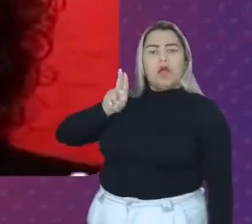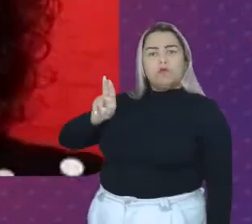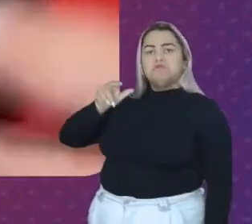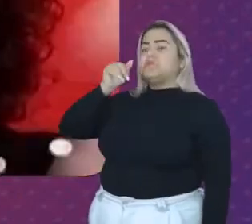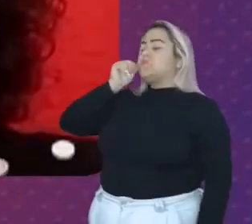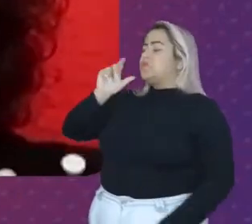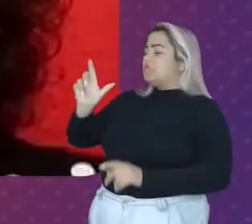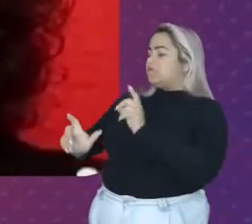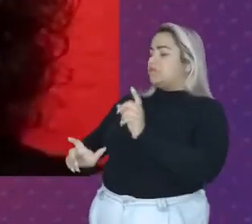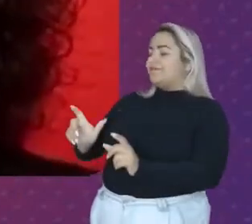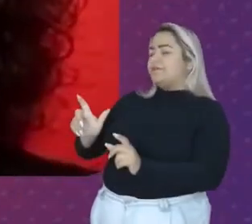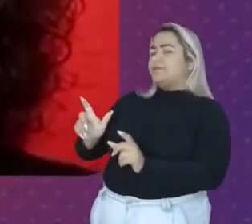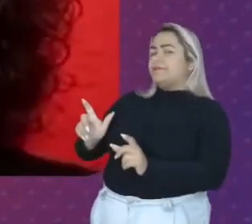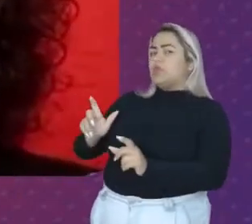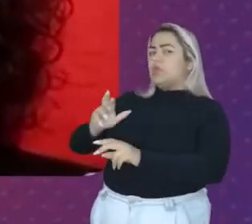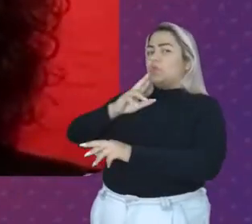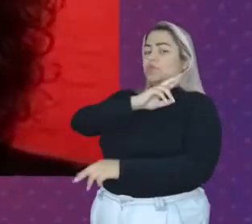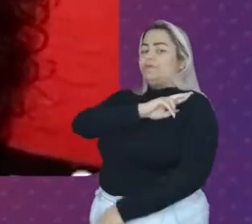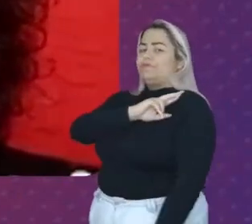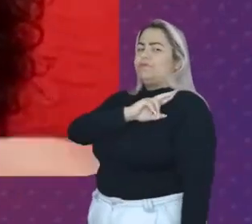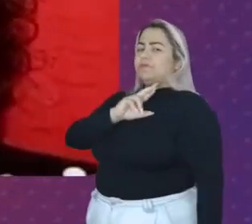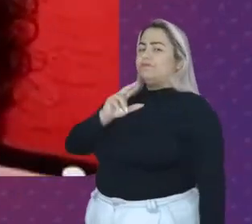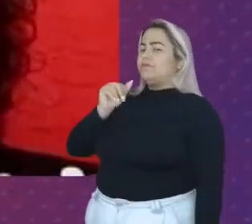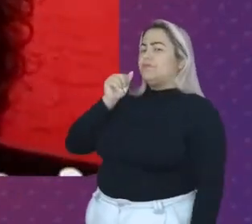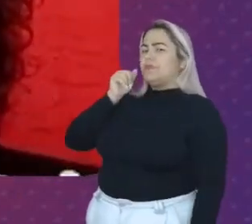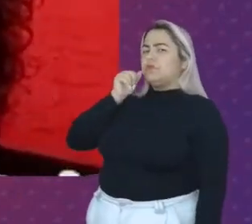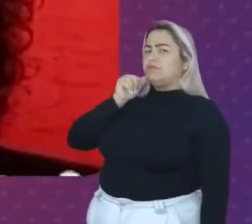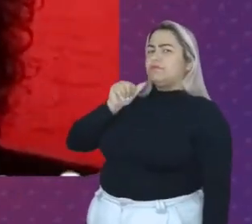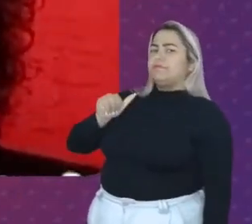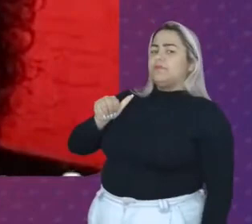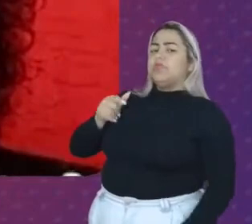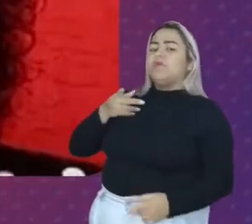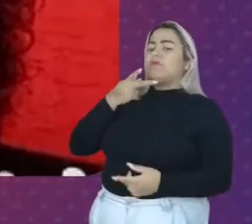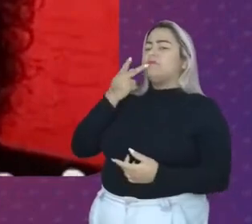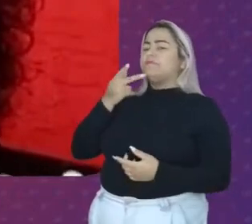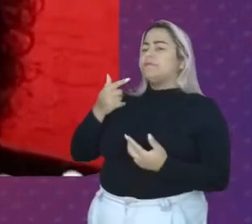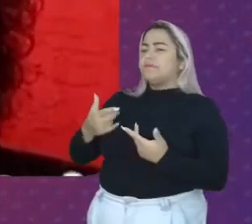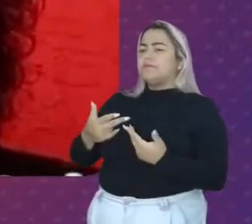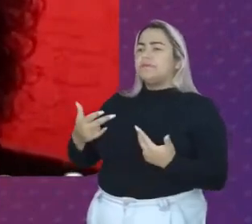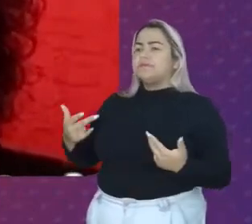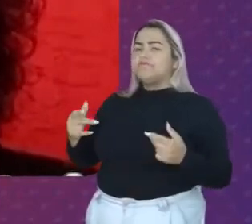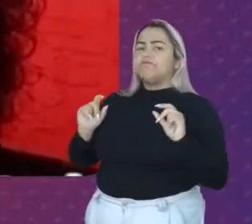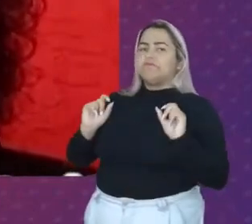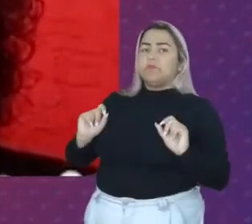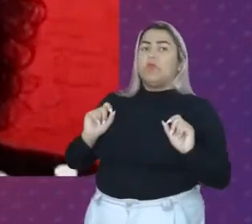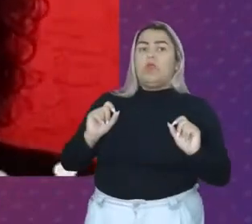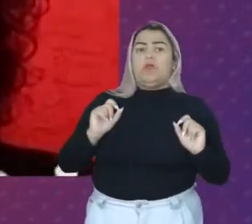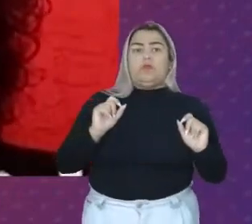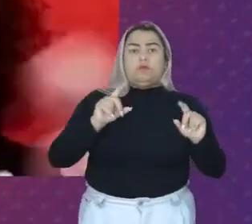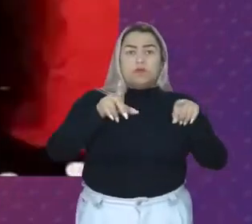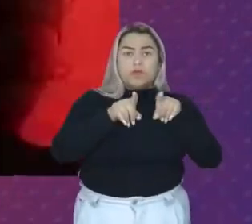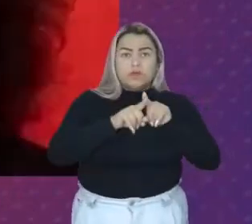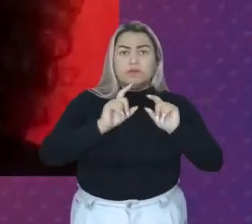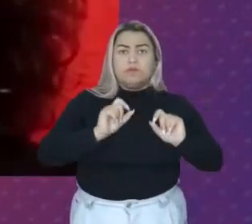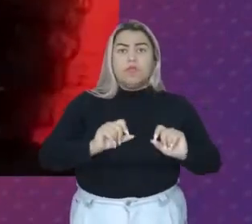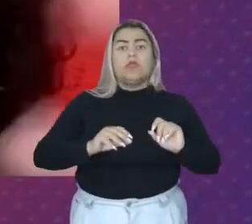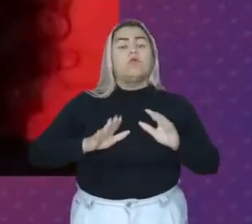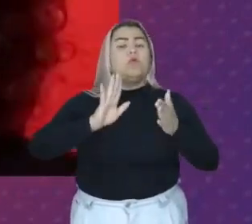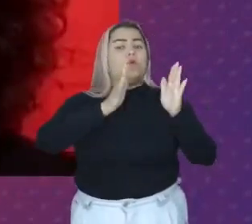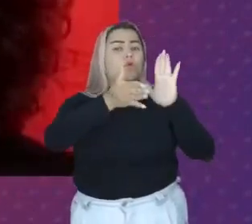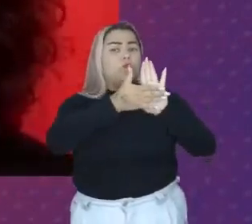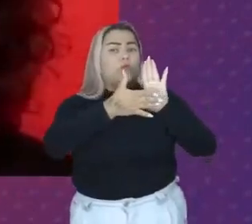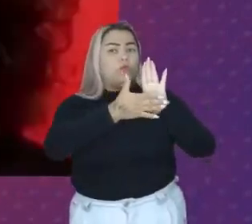os chefes se insinuam, chefes que, por exemplo, eles chegam com propostas